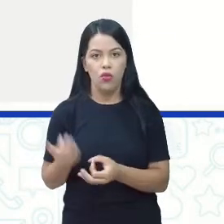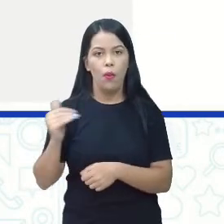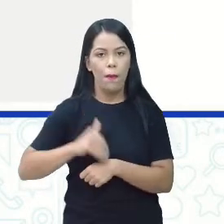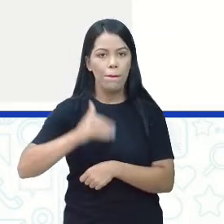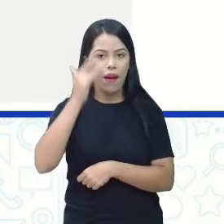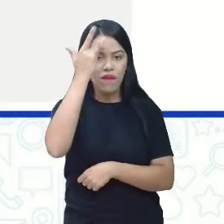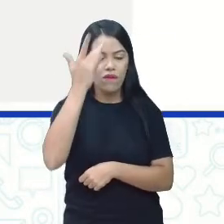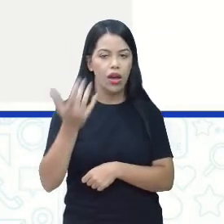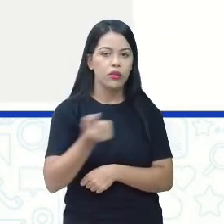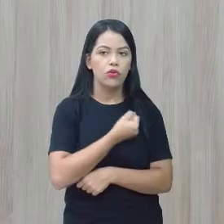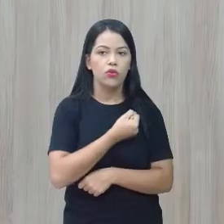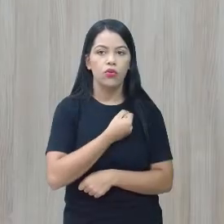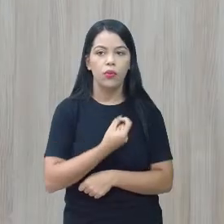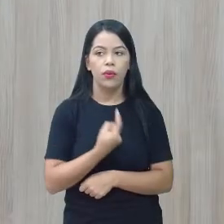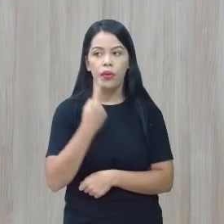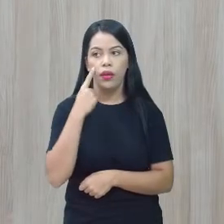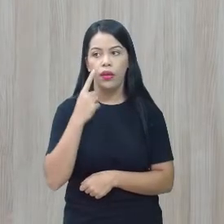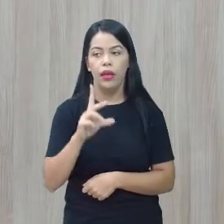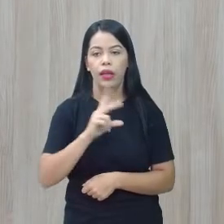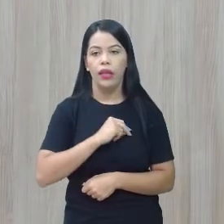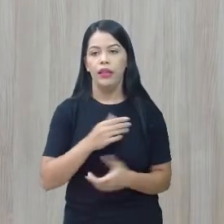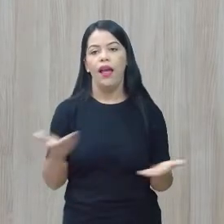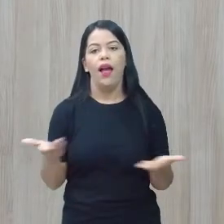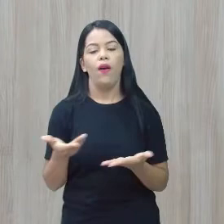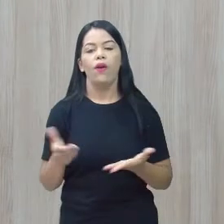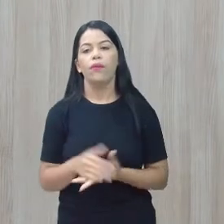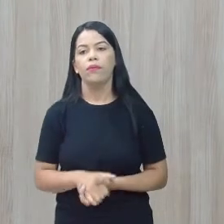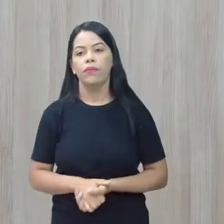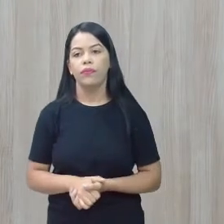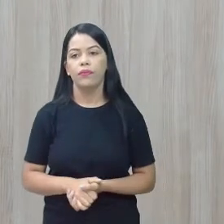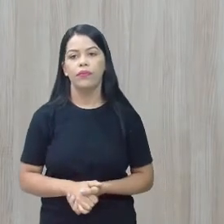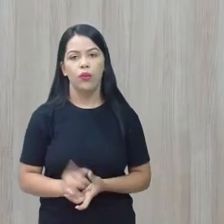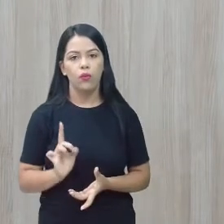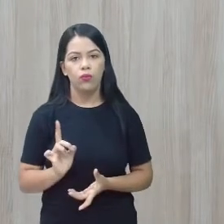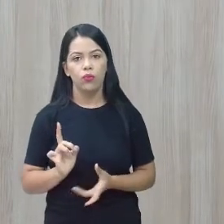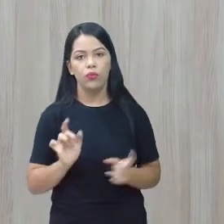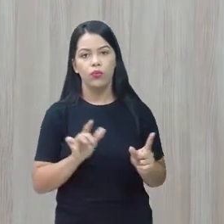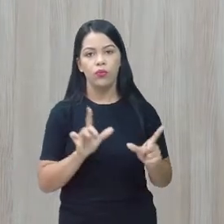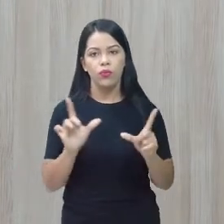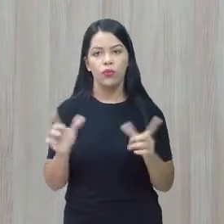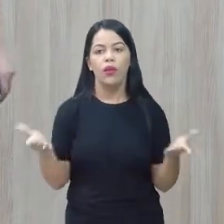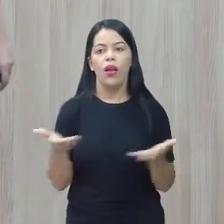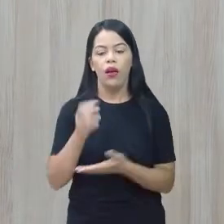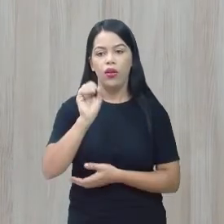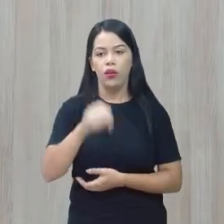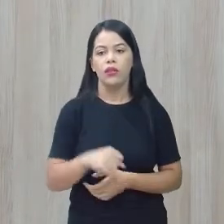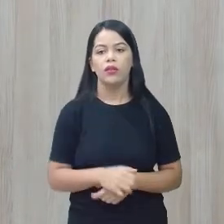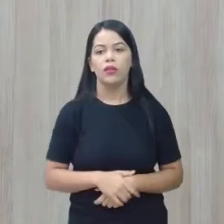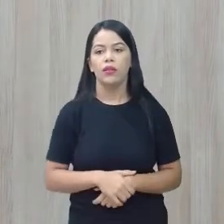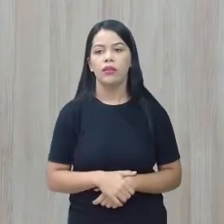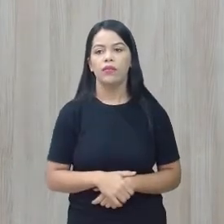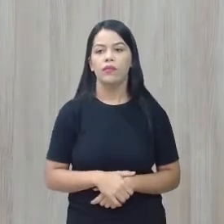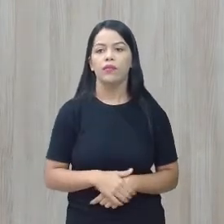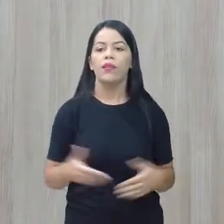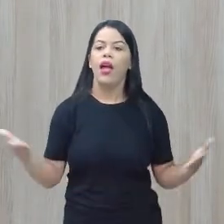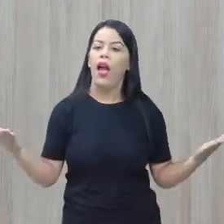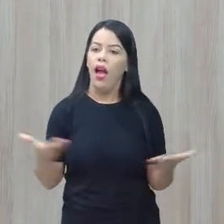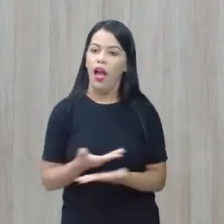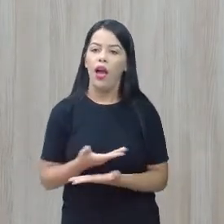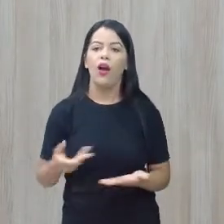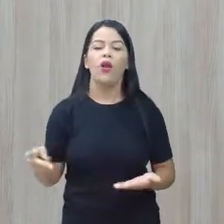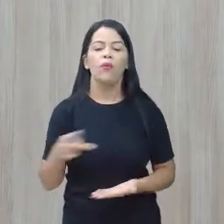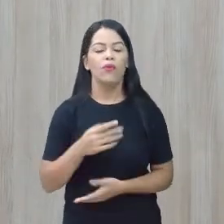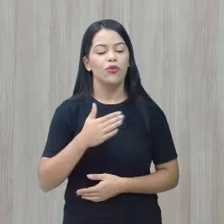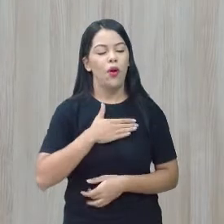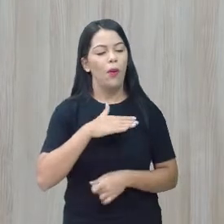pouquinho. Opa. Agora. Não. Agora sim. Pronto, professor. Agora. Chegou a minha vez,